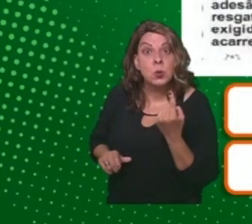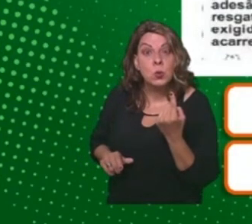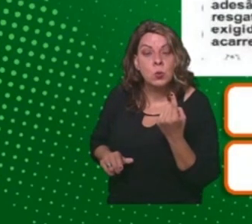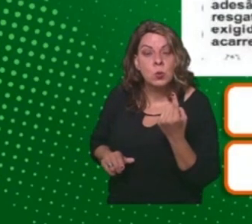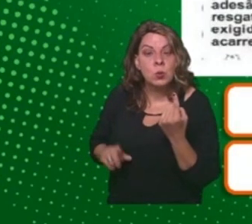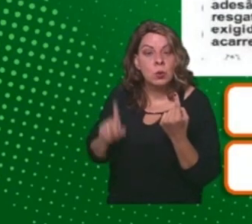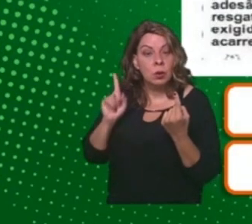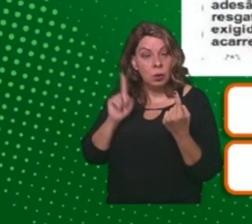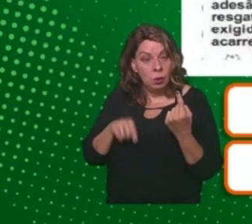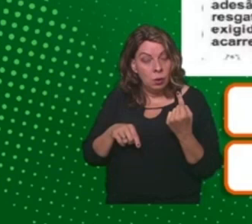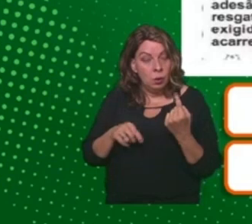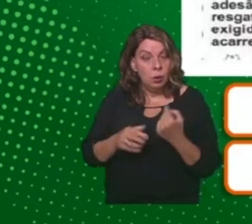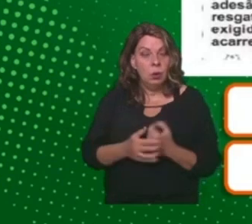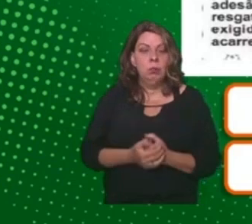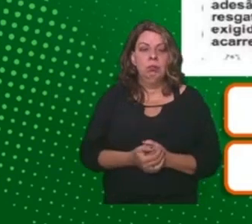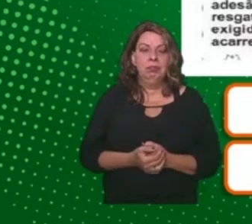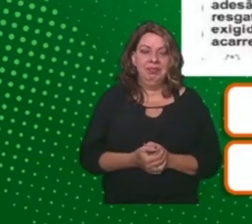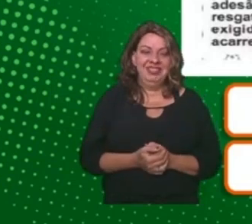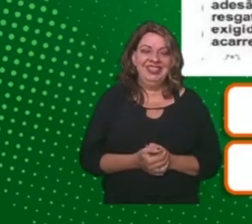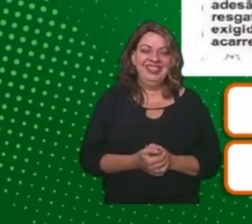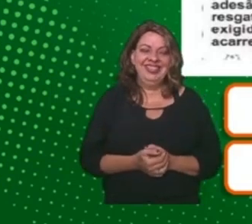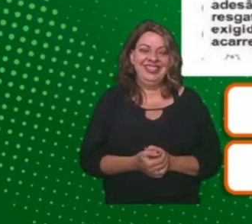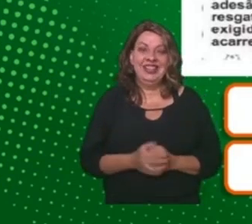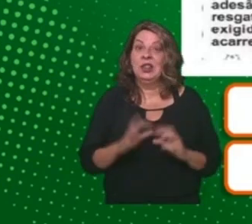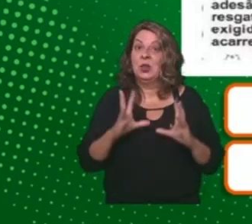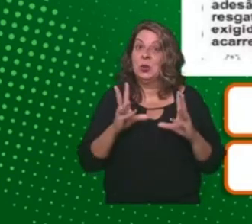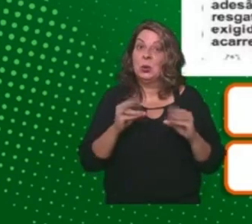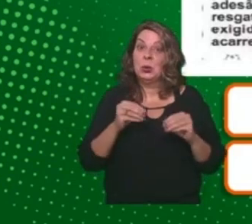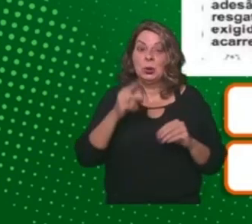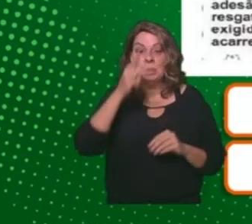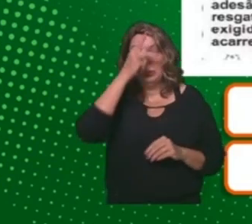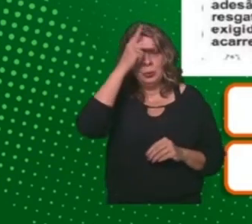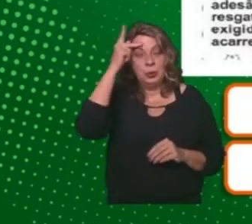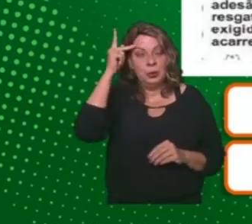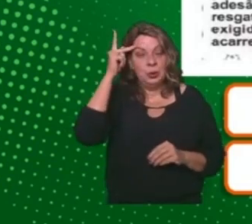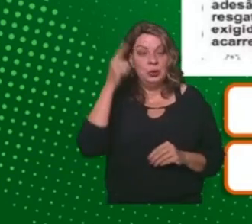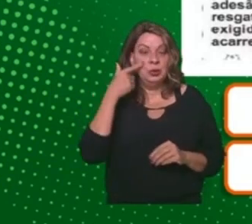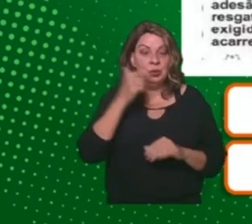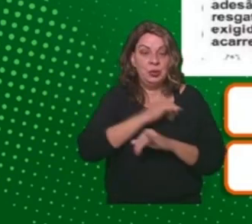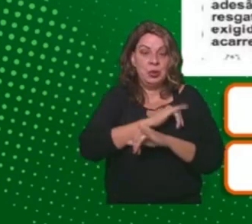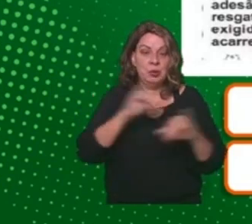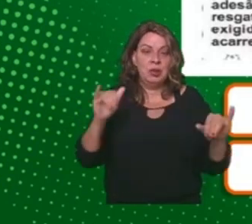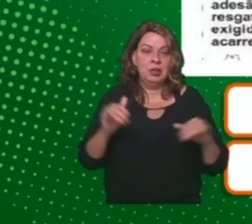mesmo? Menino, sozinho. Vou te contar agora todas as informações.